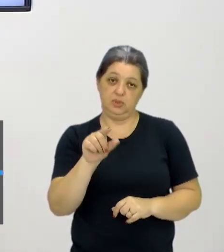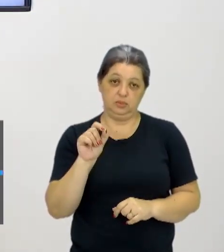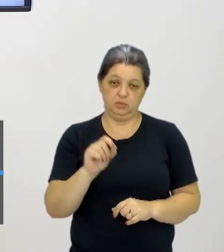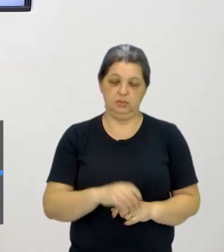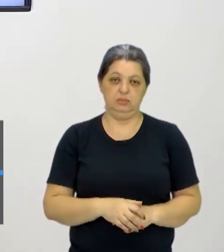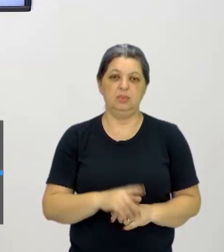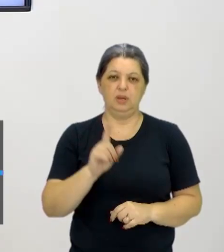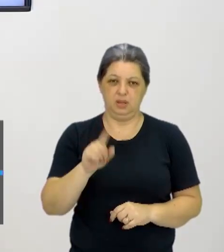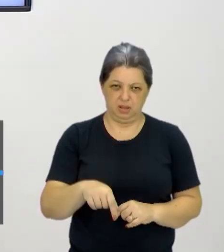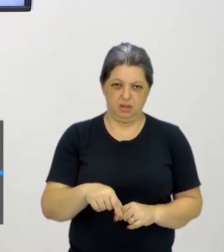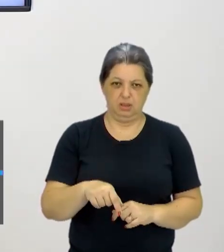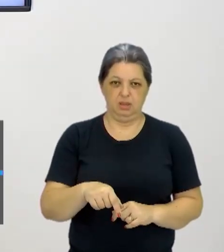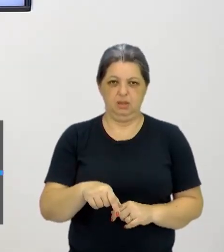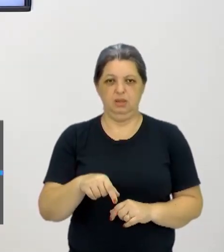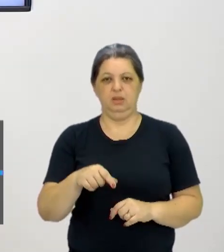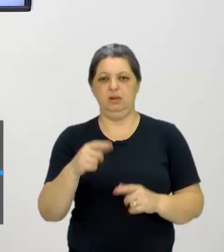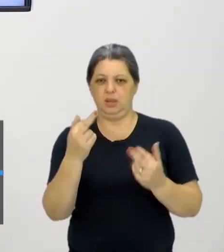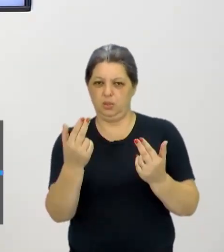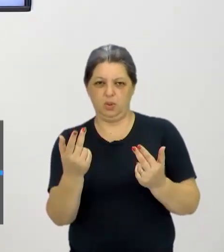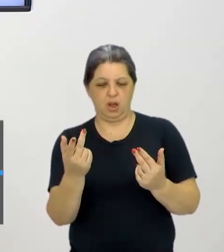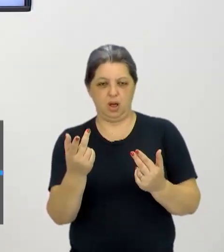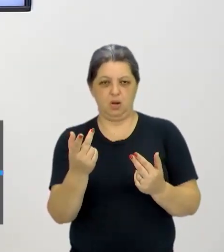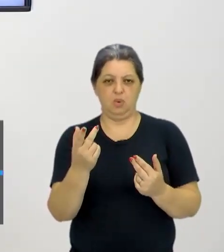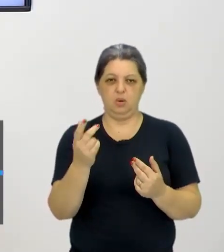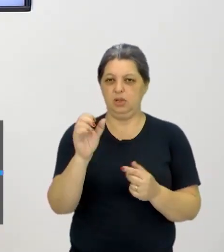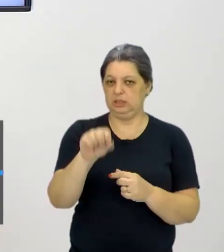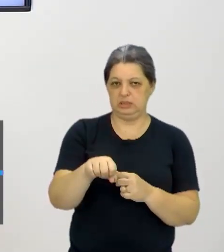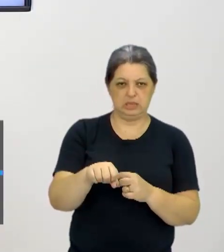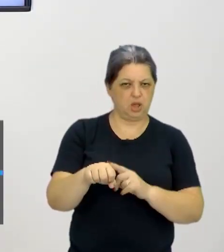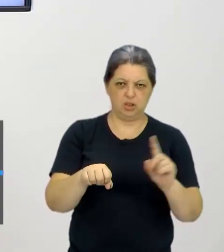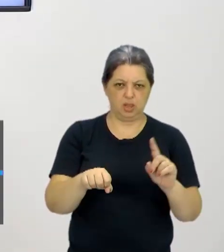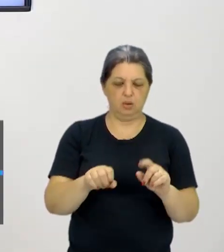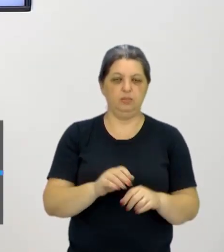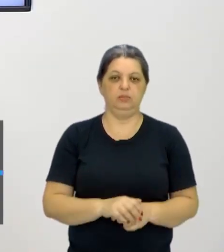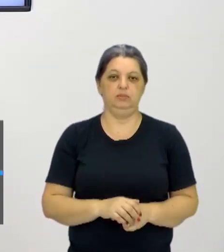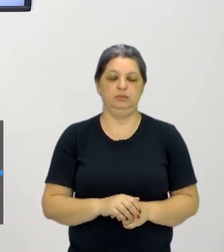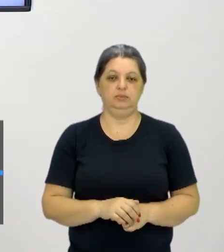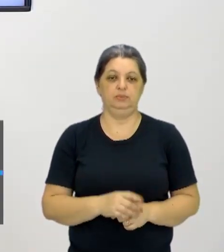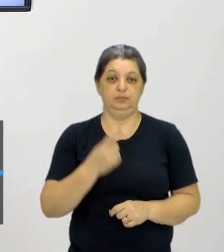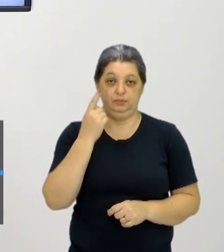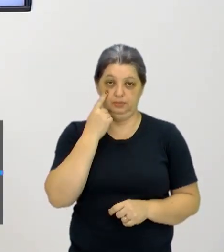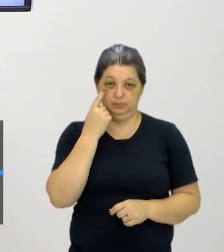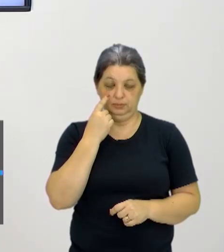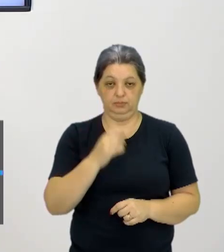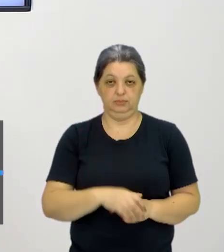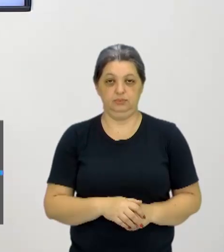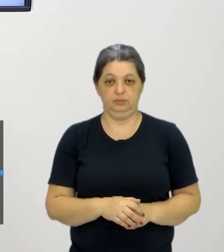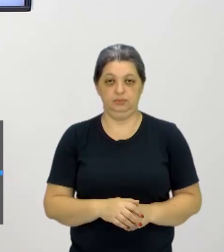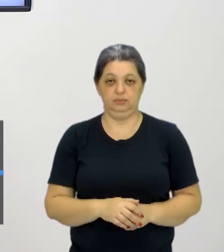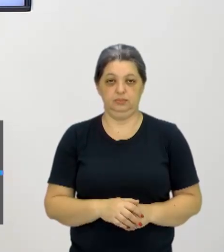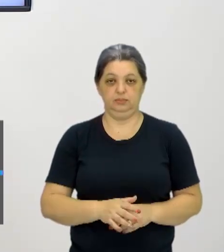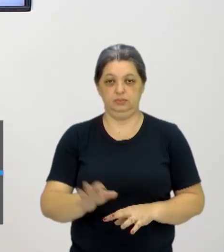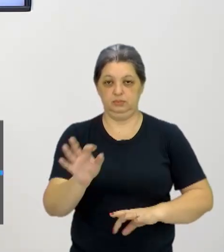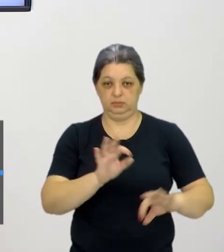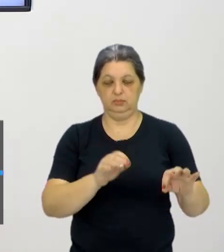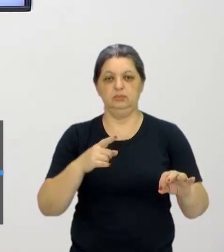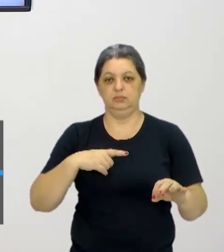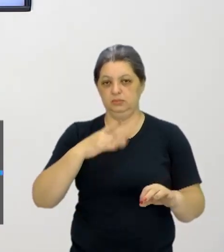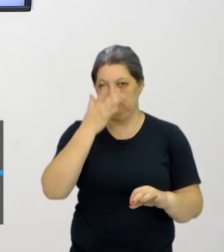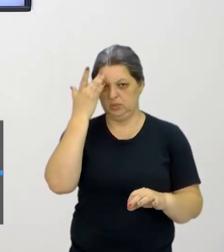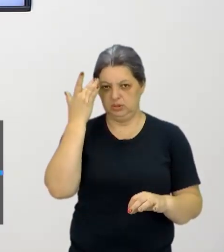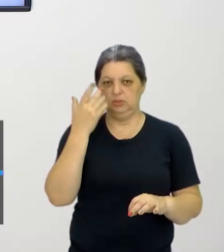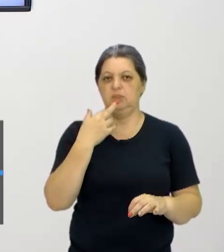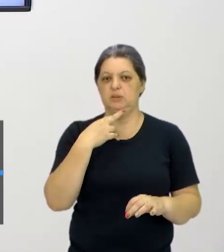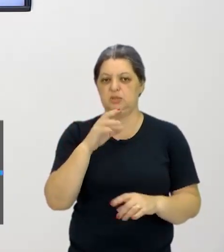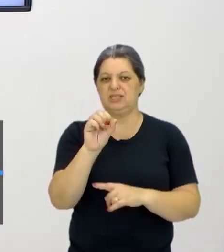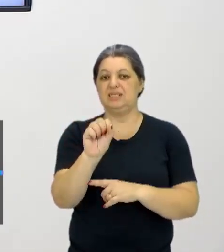São iguais ou não é? Sim ou não? Subindo o quiz aí rapidinho para a gente marcar. Enquanto isso, o pessoal aqui, ó, tem gente que está dizendo que